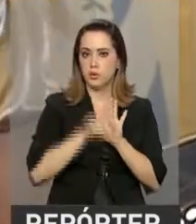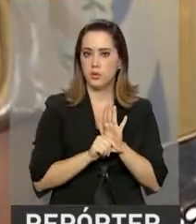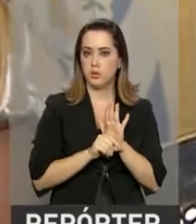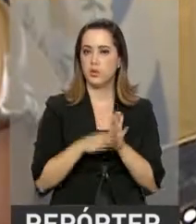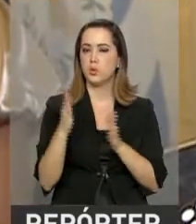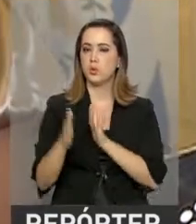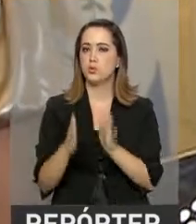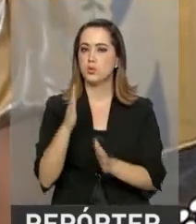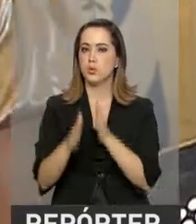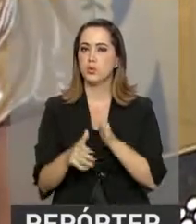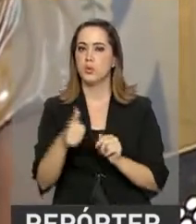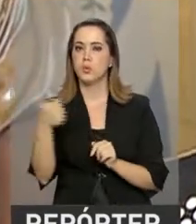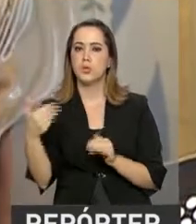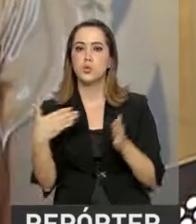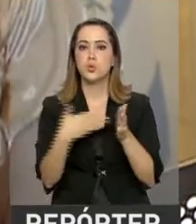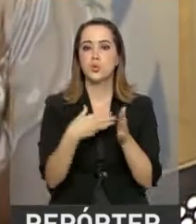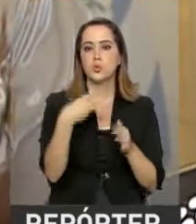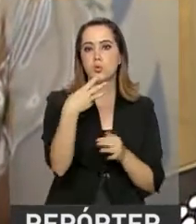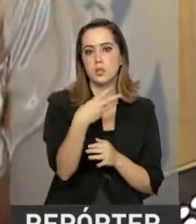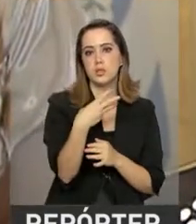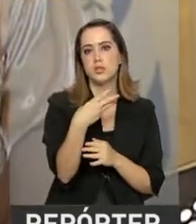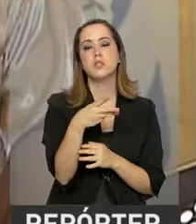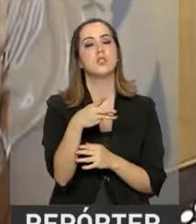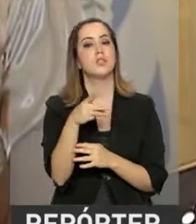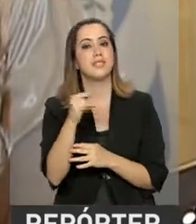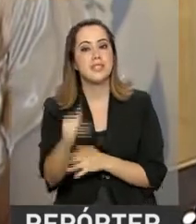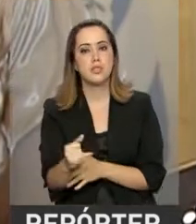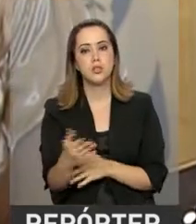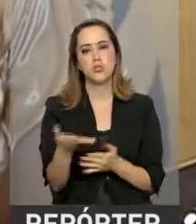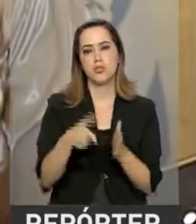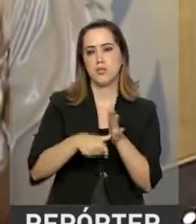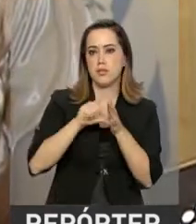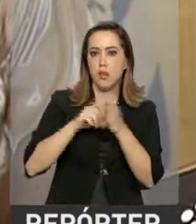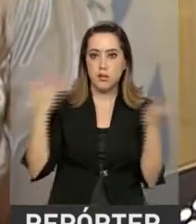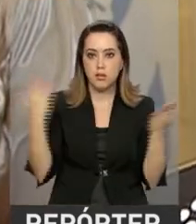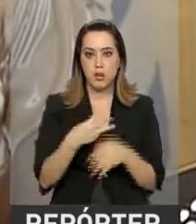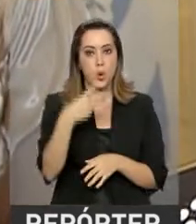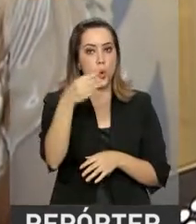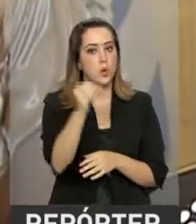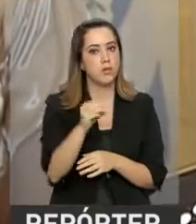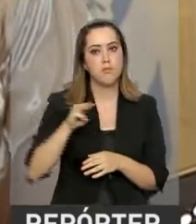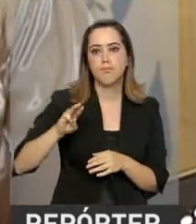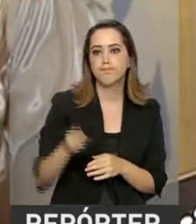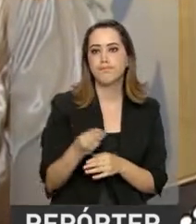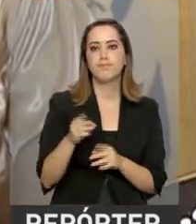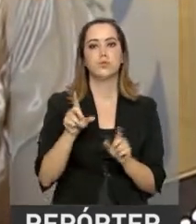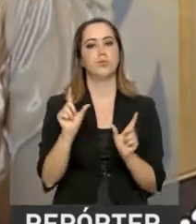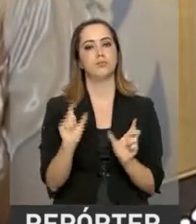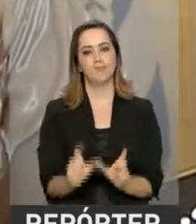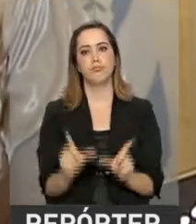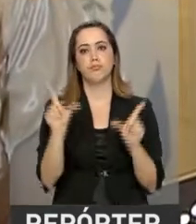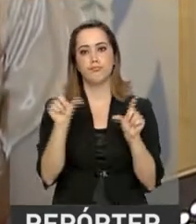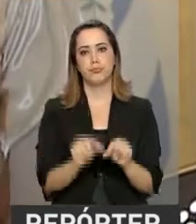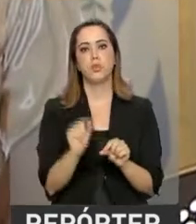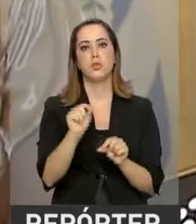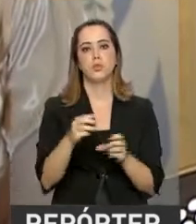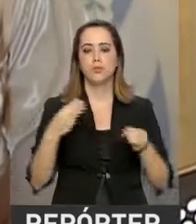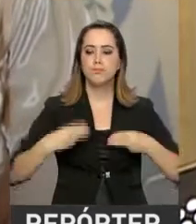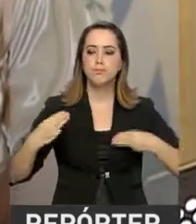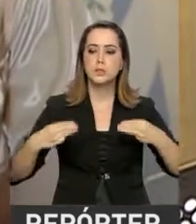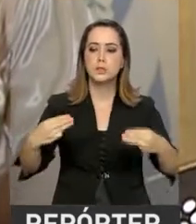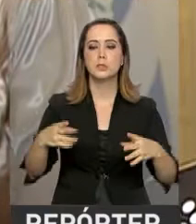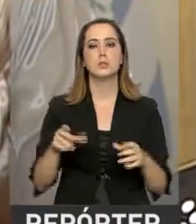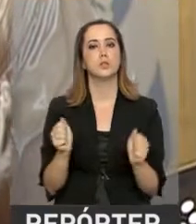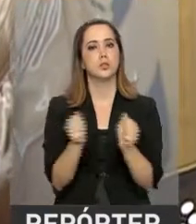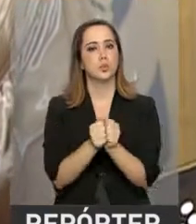de 1 a 3 dias. Para até 30 minutos. Então, tudo isso nós estamos fazendo, são ações do governo federal, são ações do Ministério,